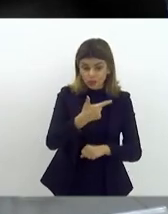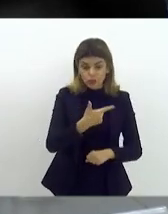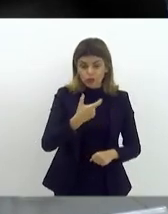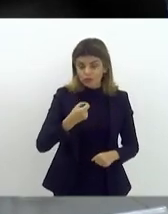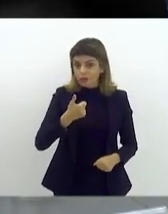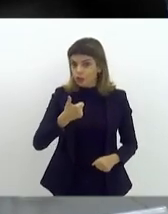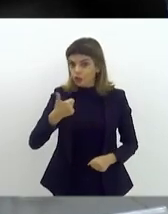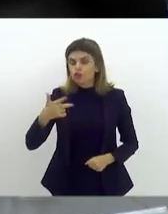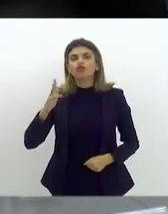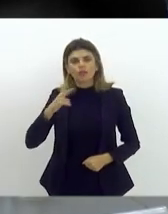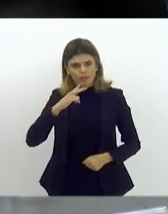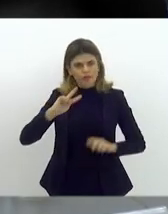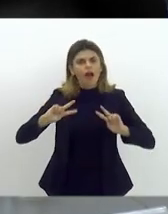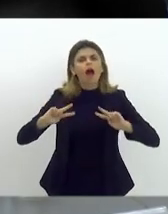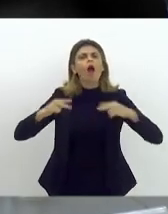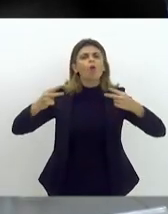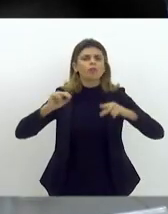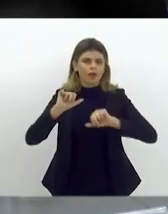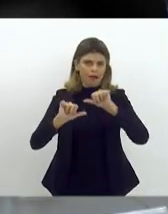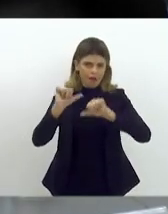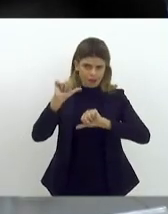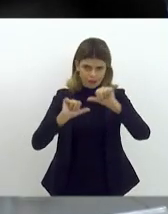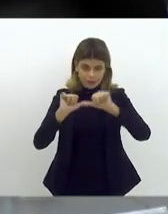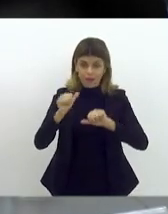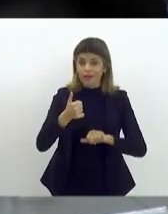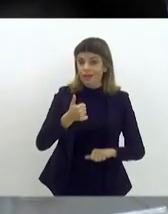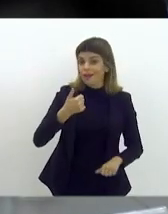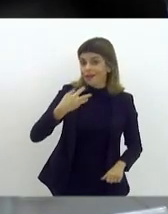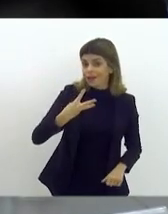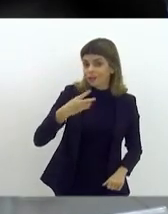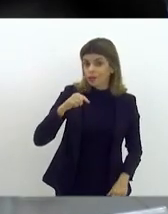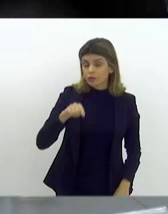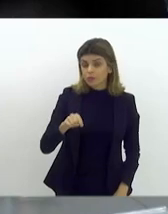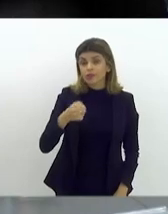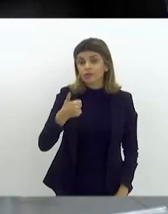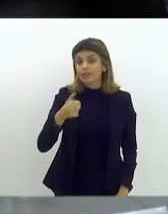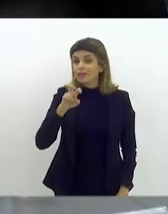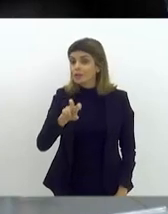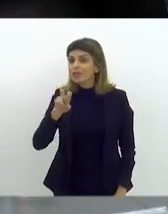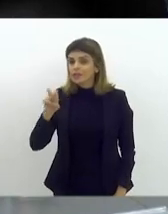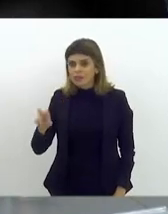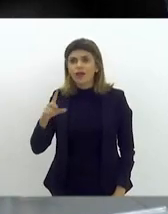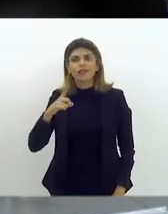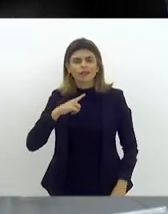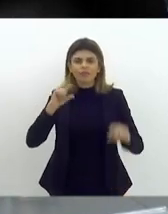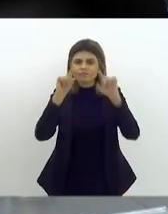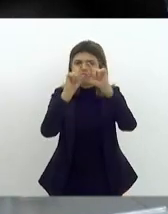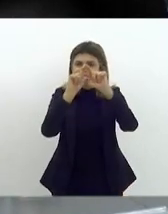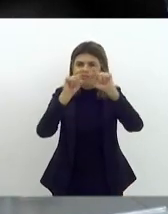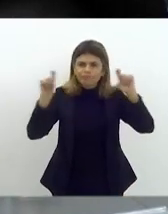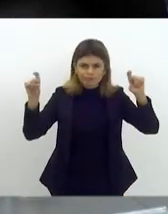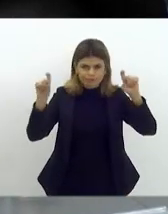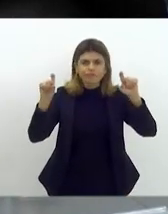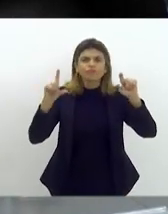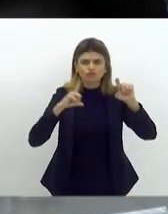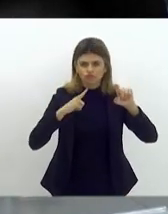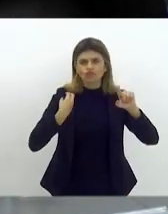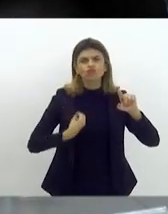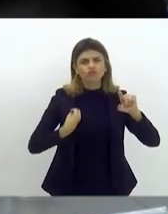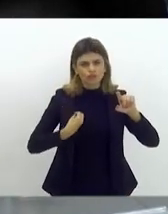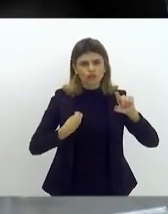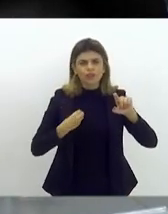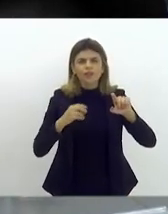sofreu uma alteração em 2021 pela lei 14.155 eu até destaquei de